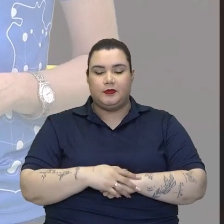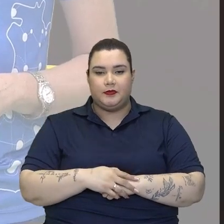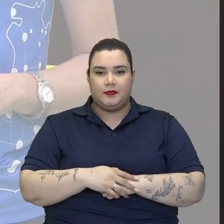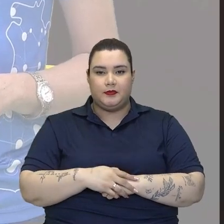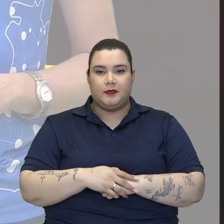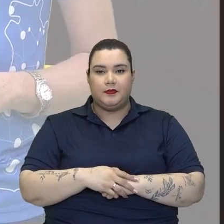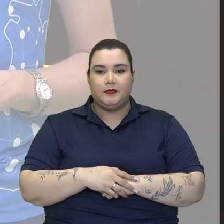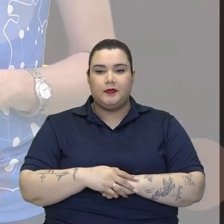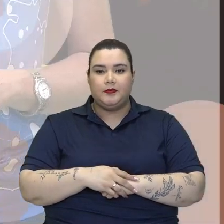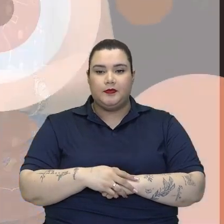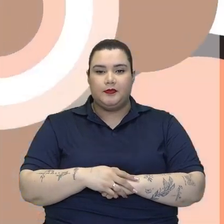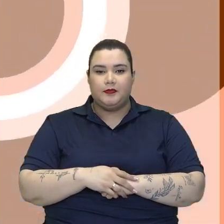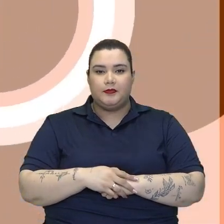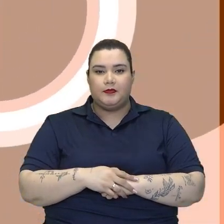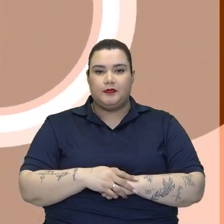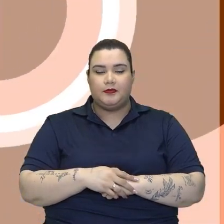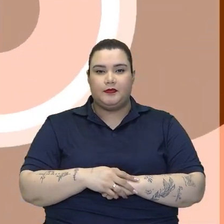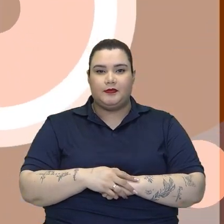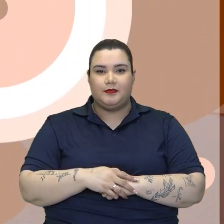Observem.